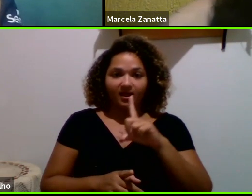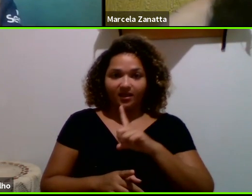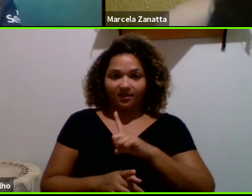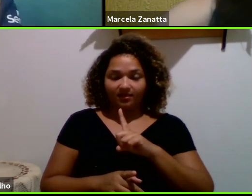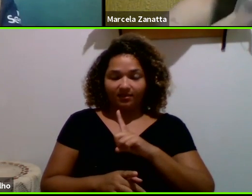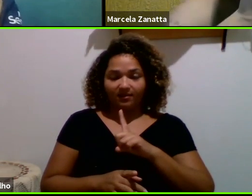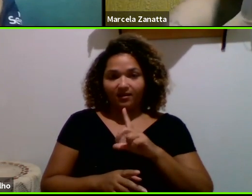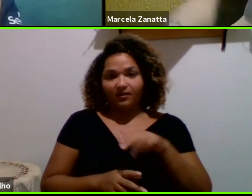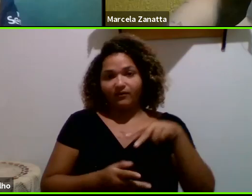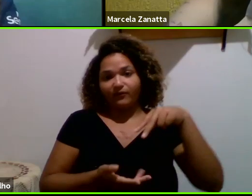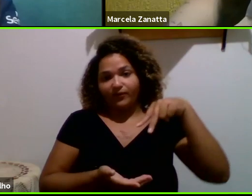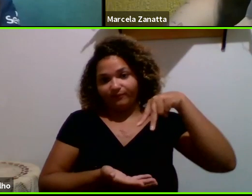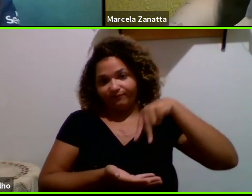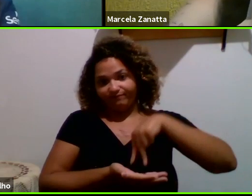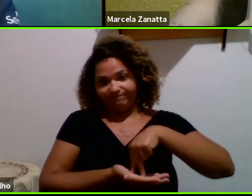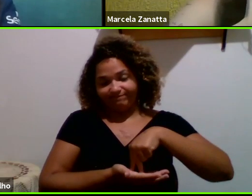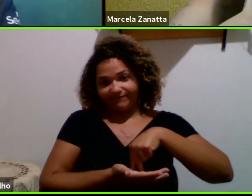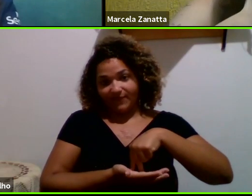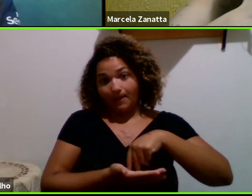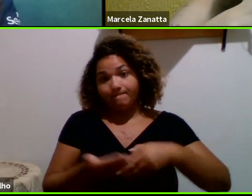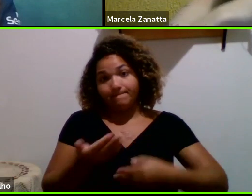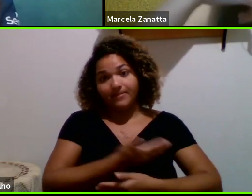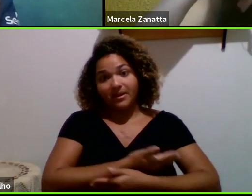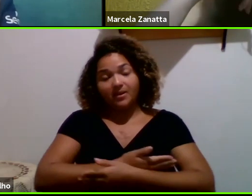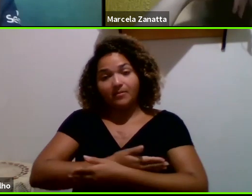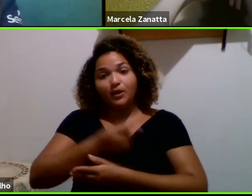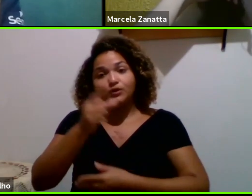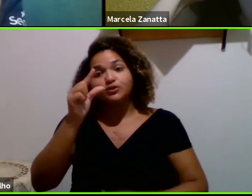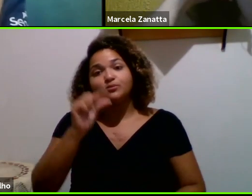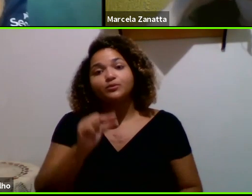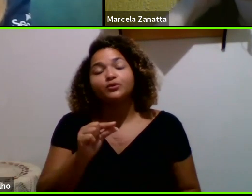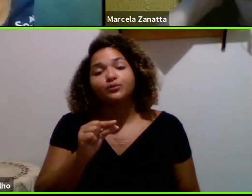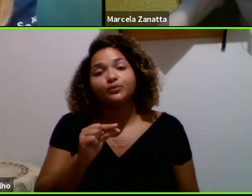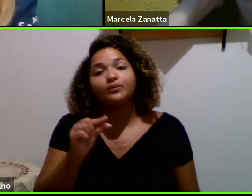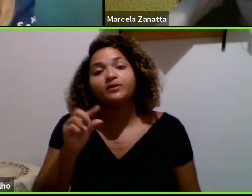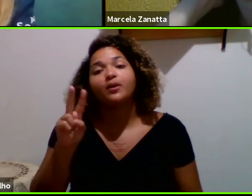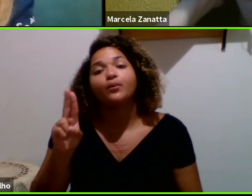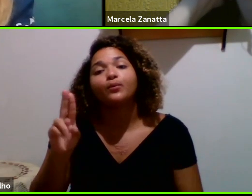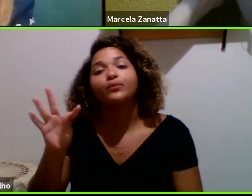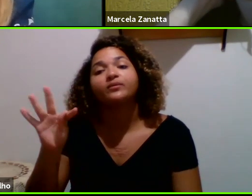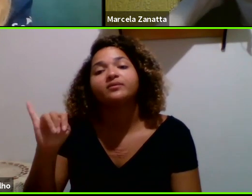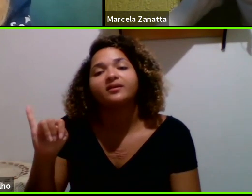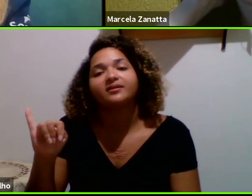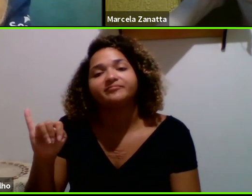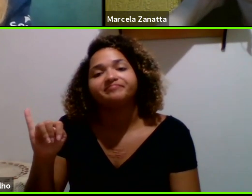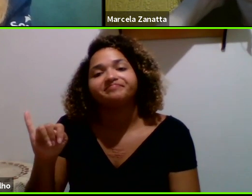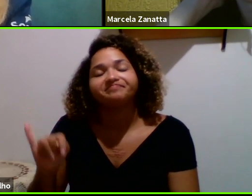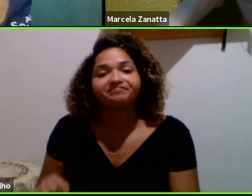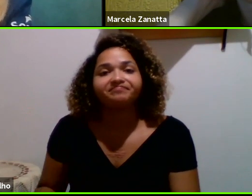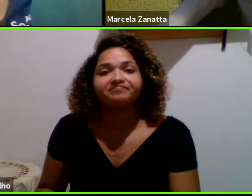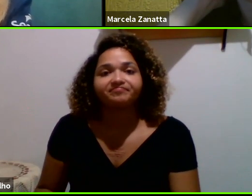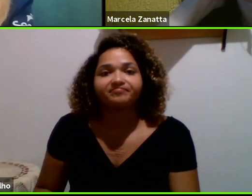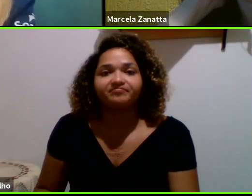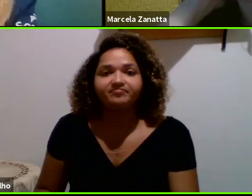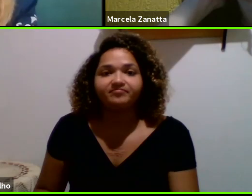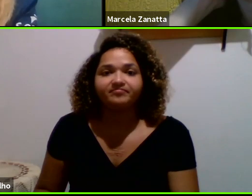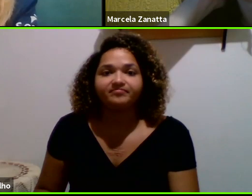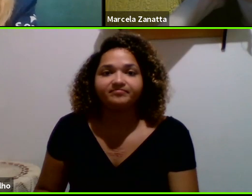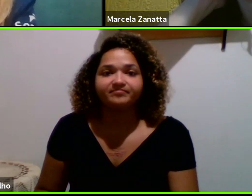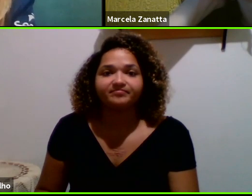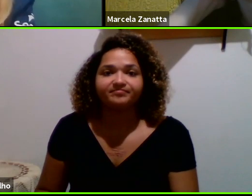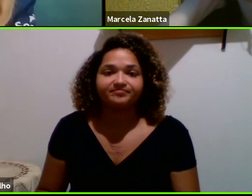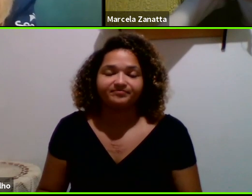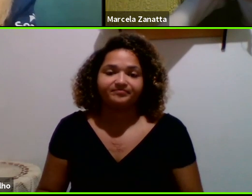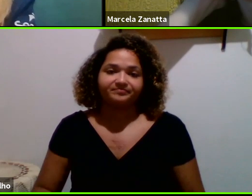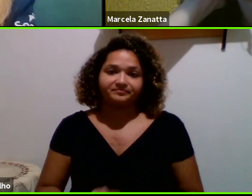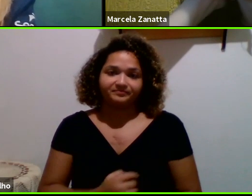país começou a adotar a posição vertical no parto e diminuiu em 15% o índice de ocupação na